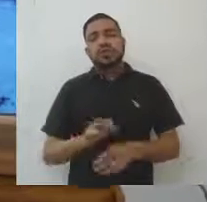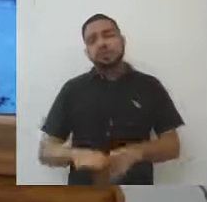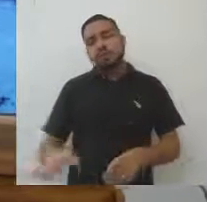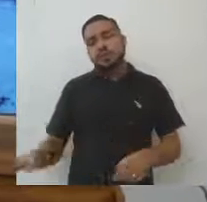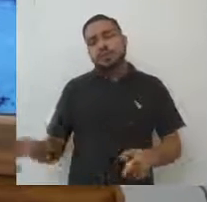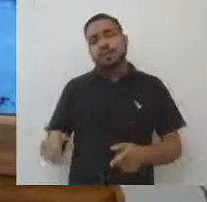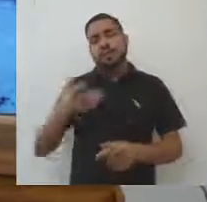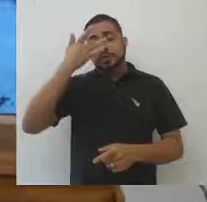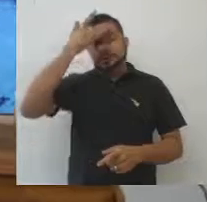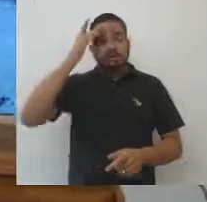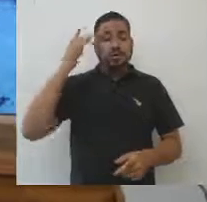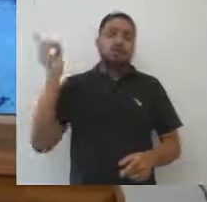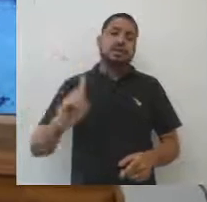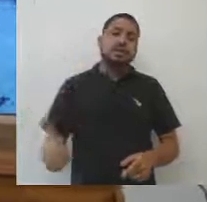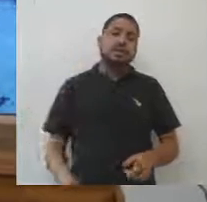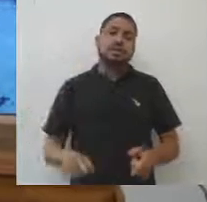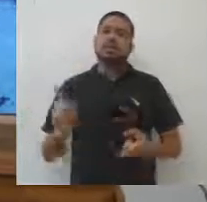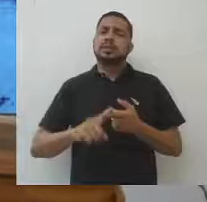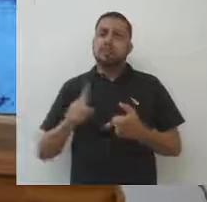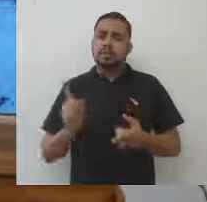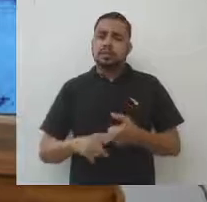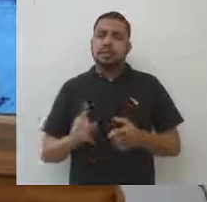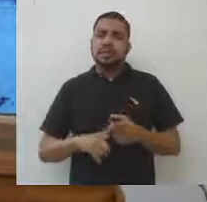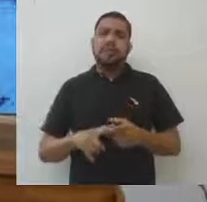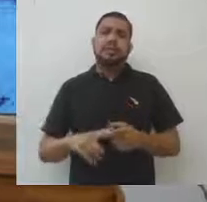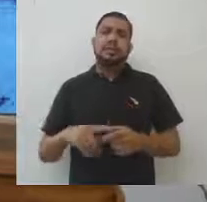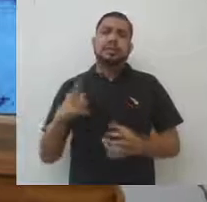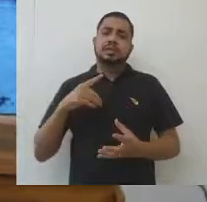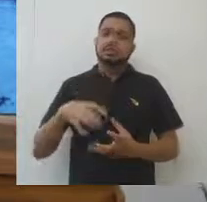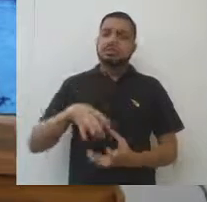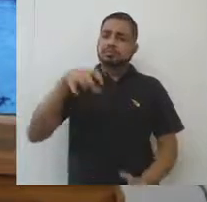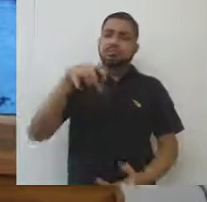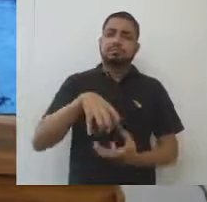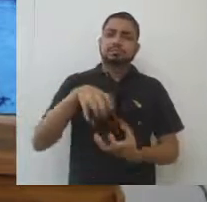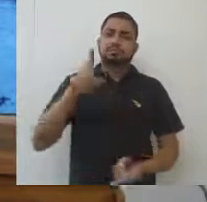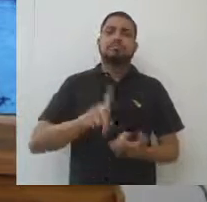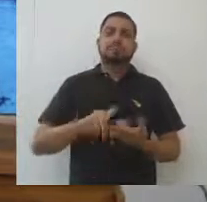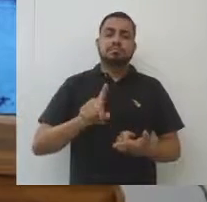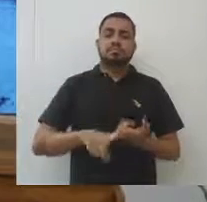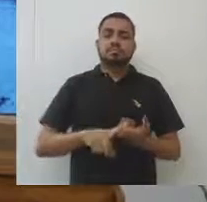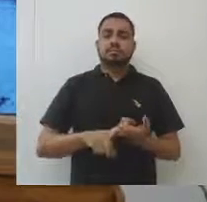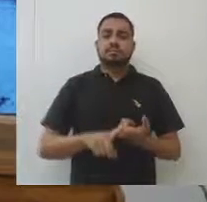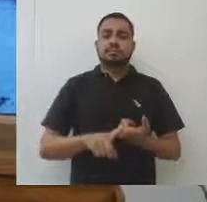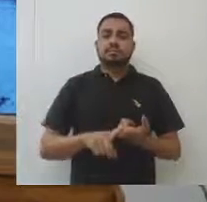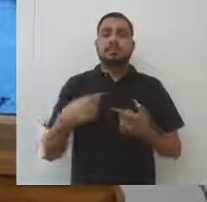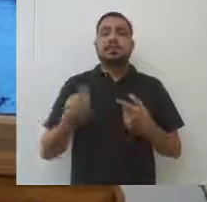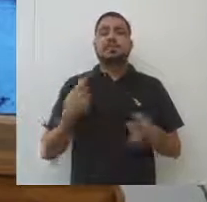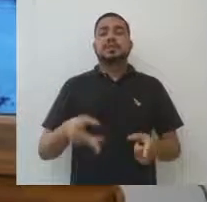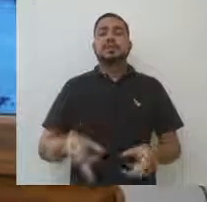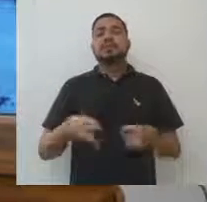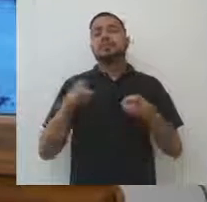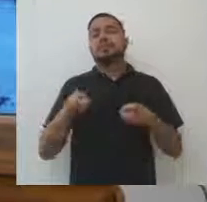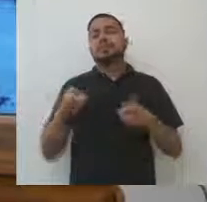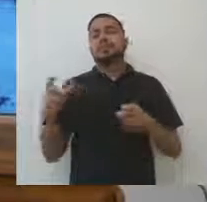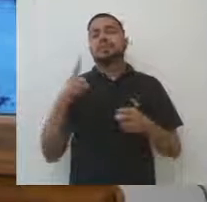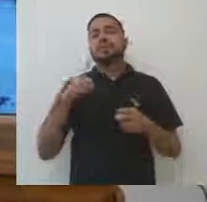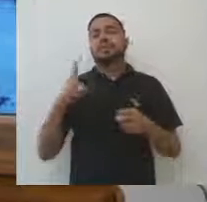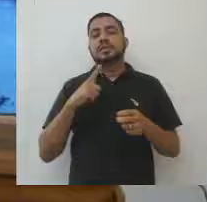com deficientes. E pessoas nas melhores idades também. Então, a gente observa, por ter